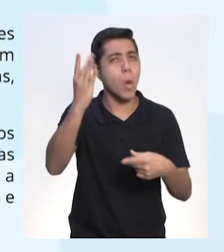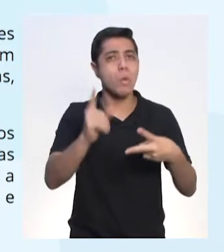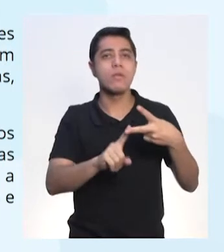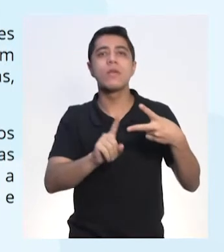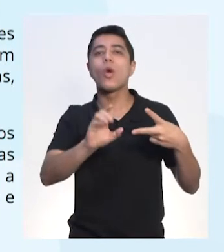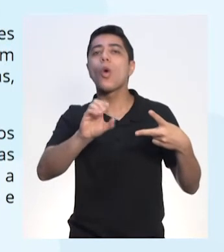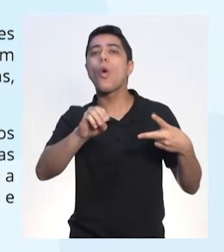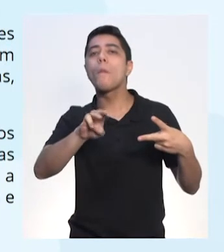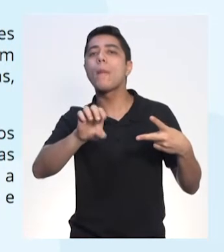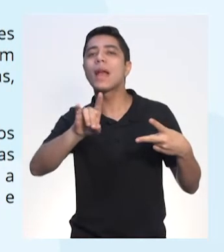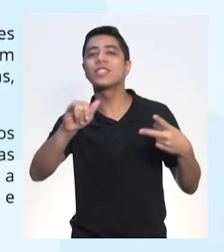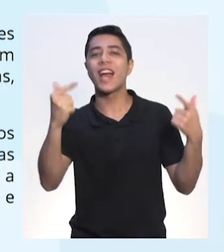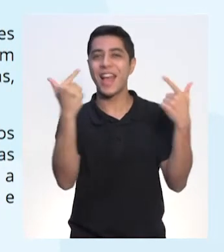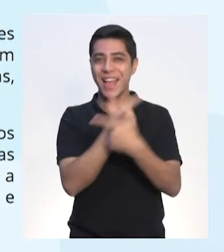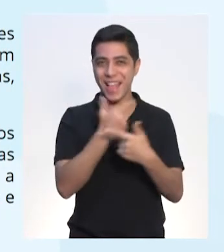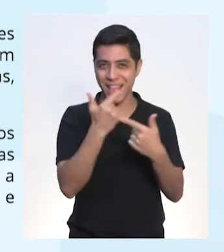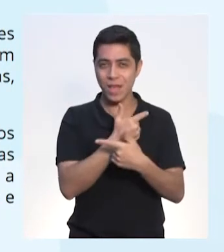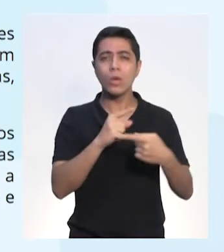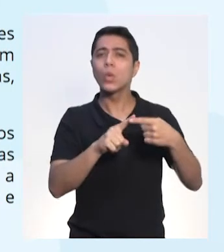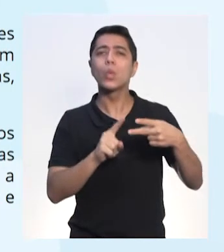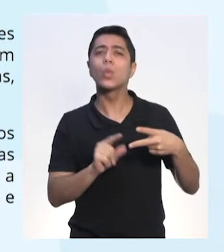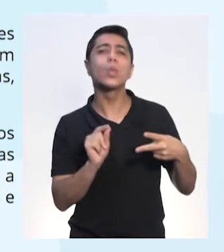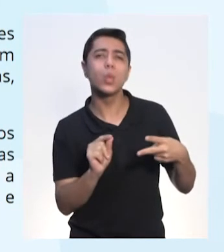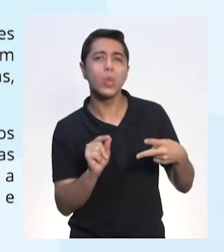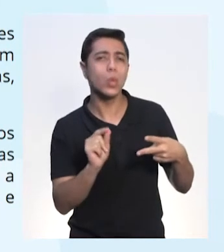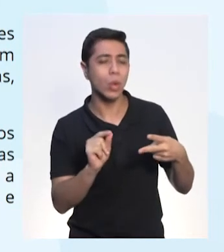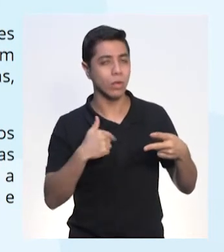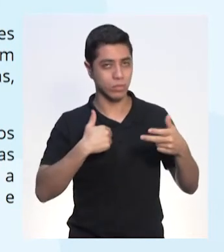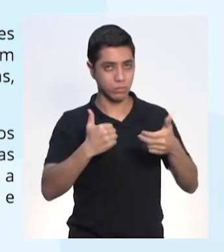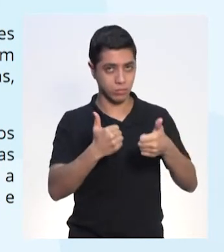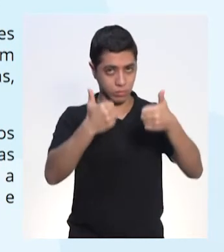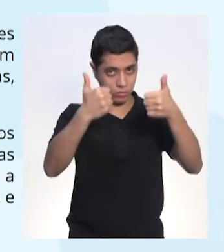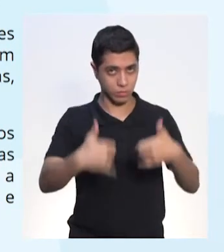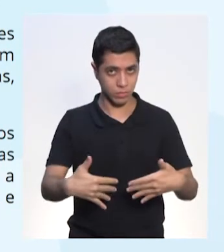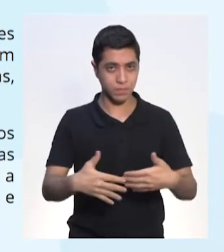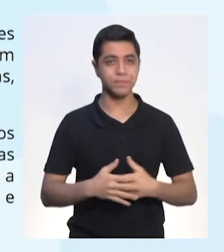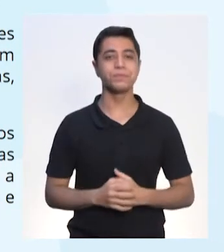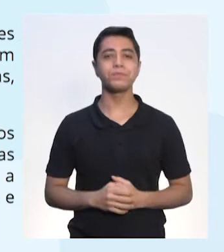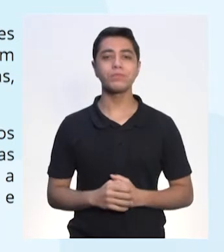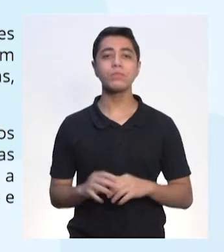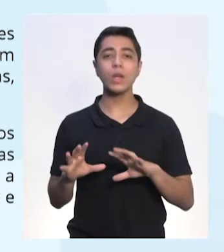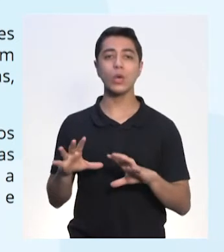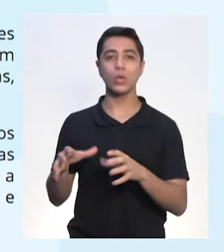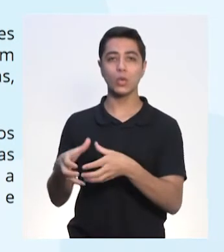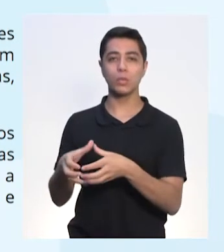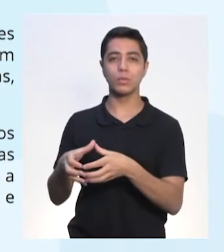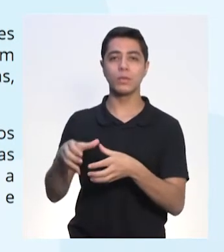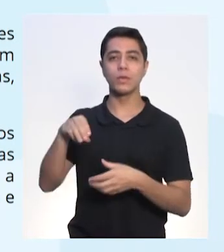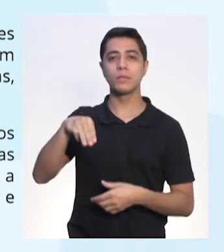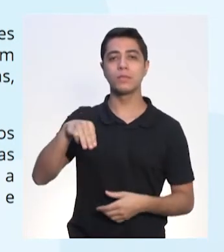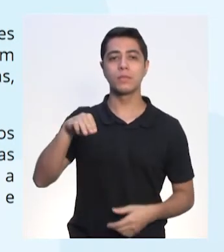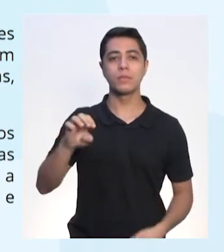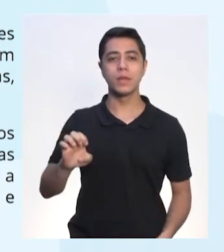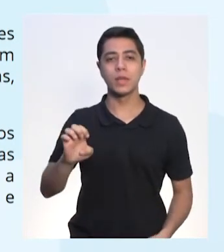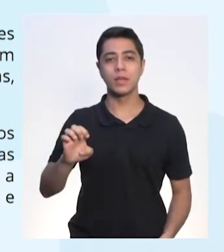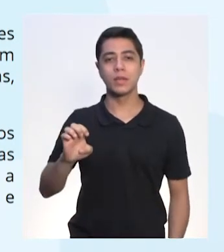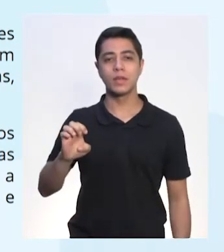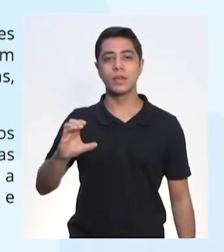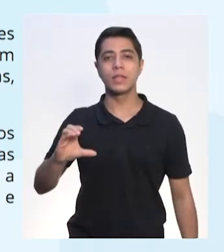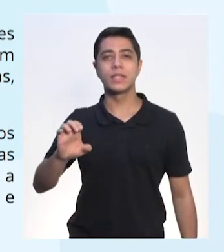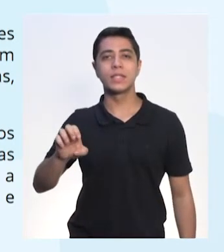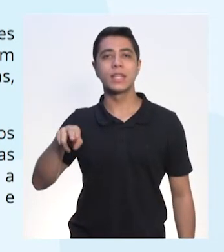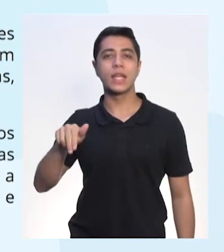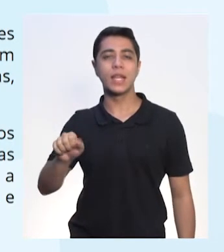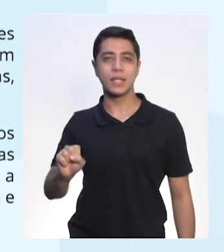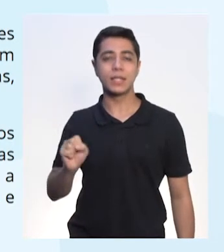Os festivais teatrais eram patrocinados por cidadãos ricos, né, que eram os chamados mecenas. Hoje nós temos patrocínio, né, do governo, de empresa